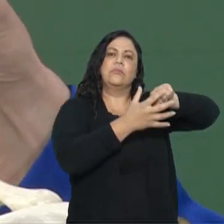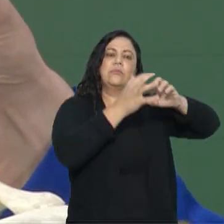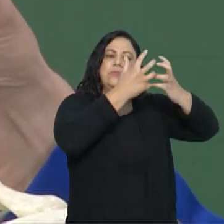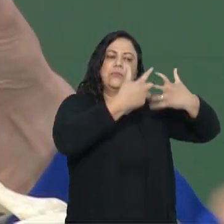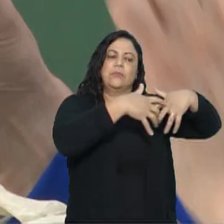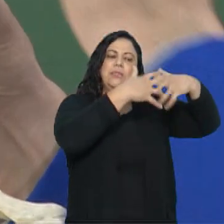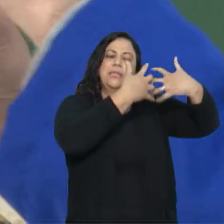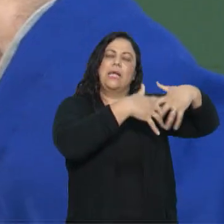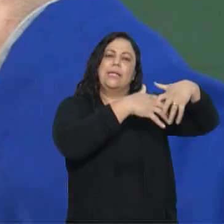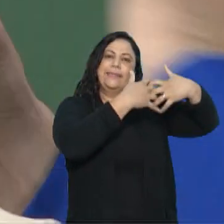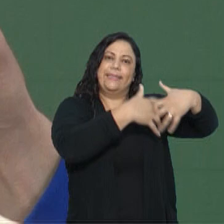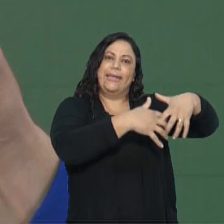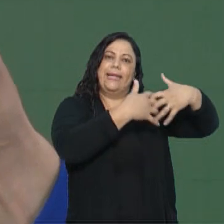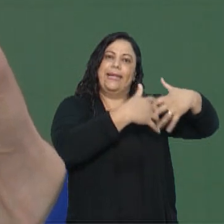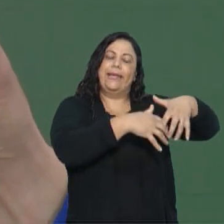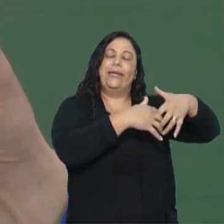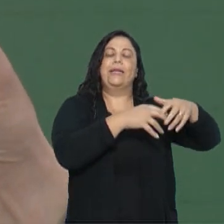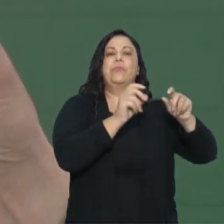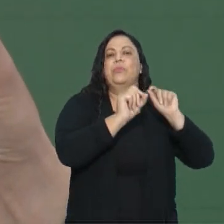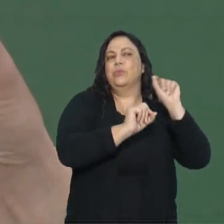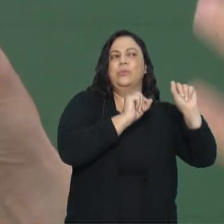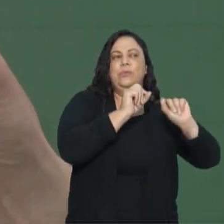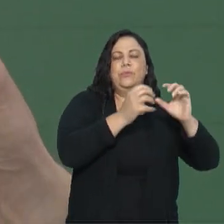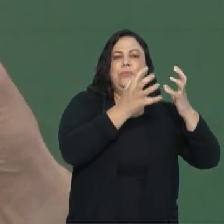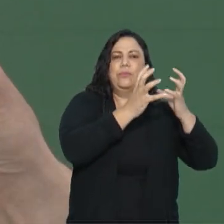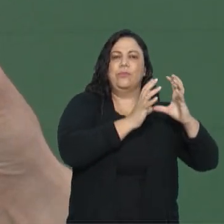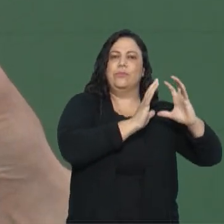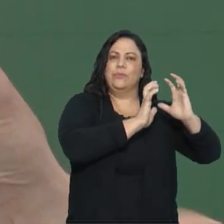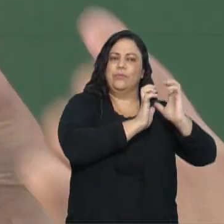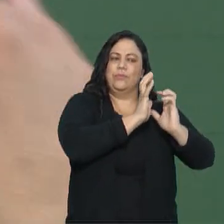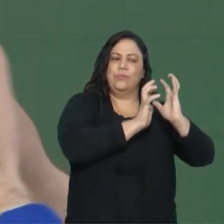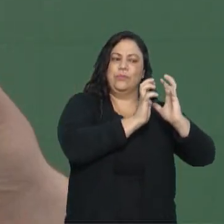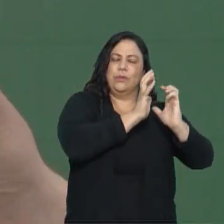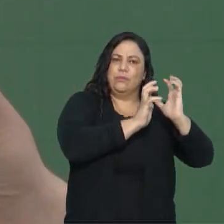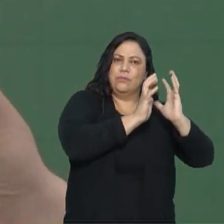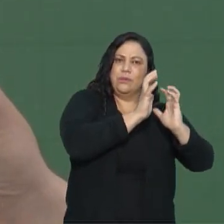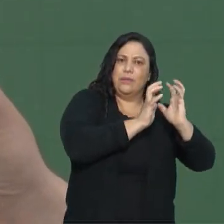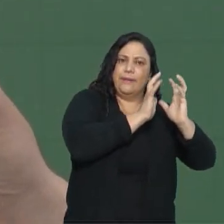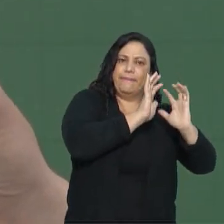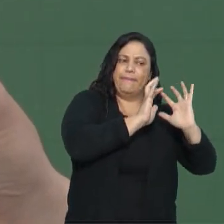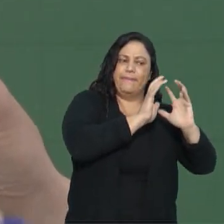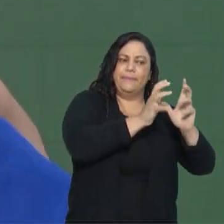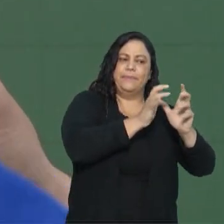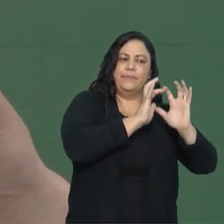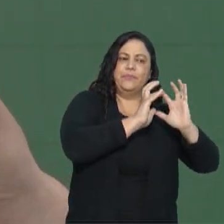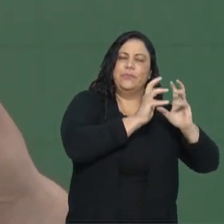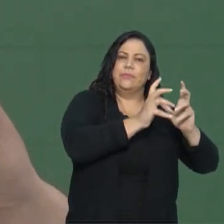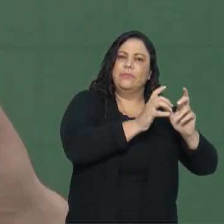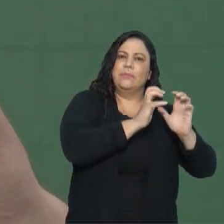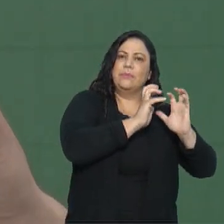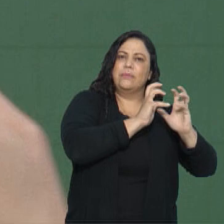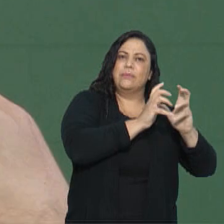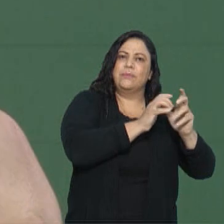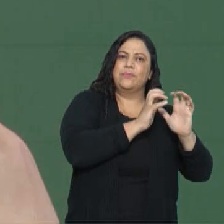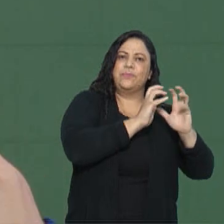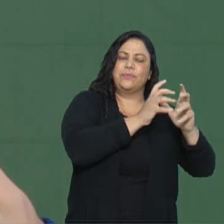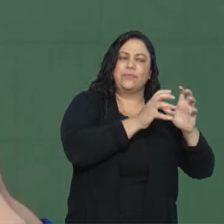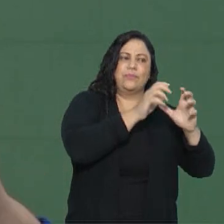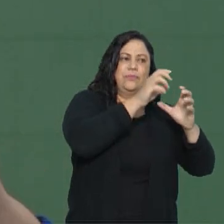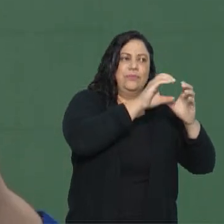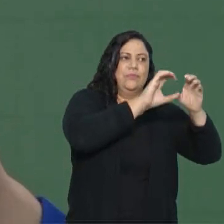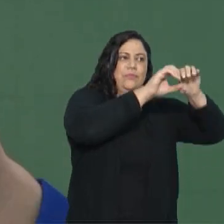se encontra aqui dentro. Na base dele, o quê? O cerebelo, o tronco encefálico. Na sequência, eu